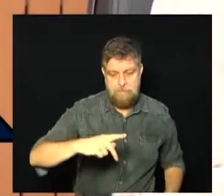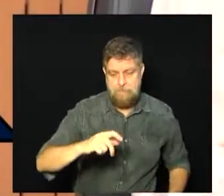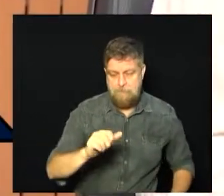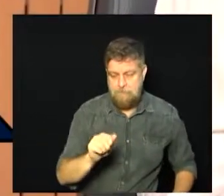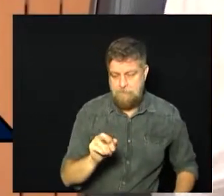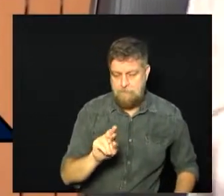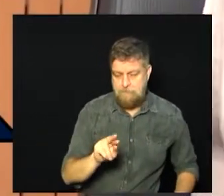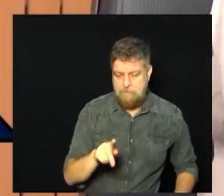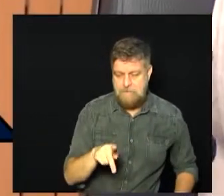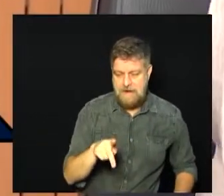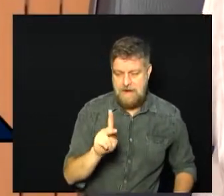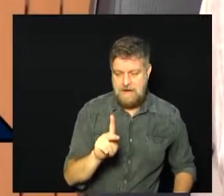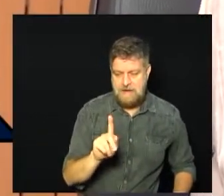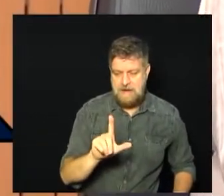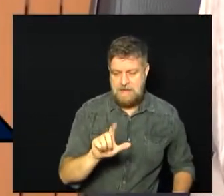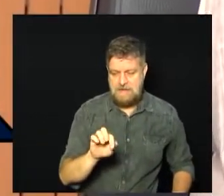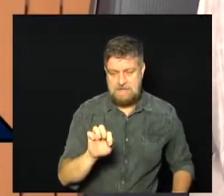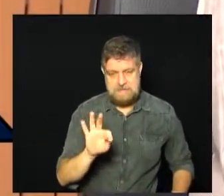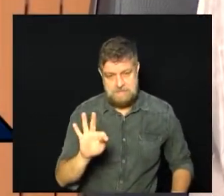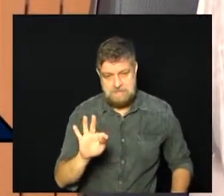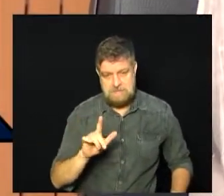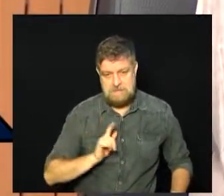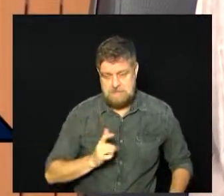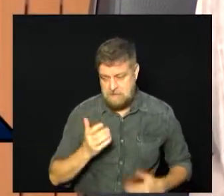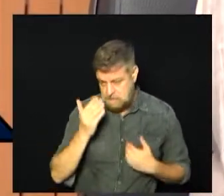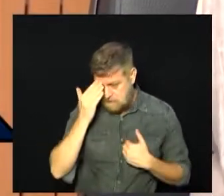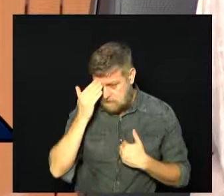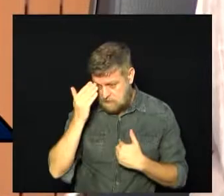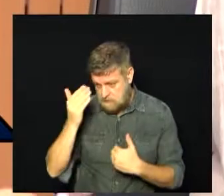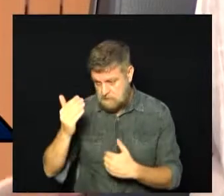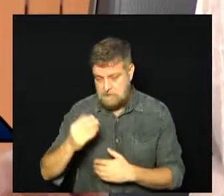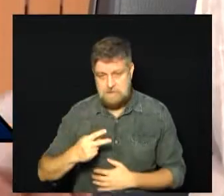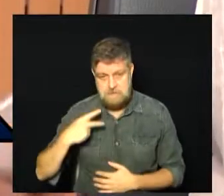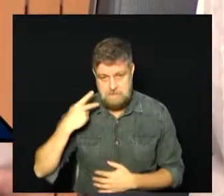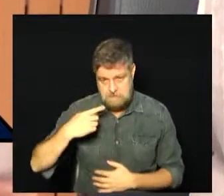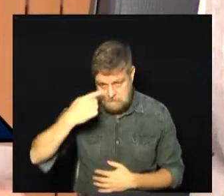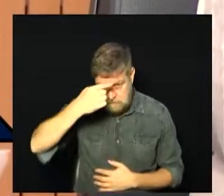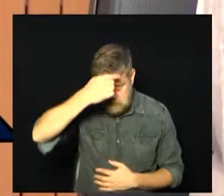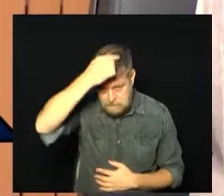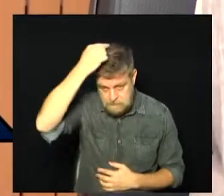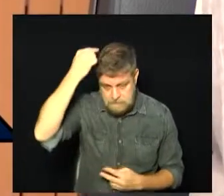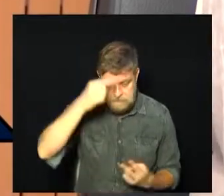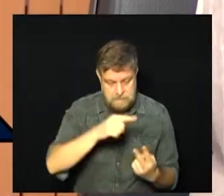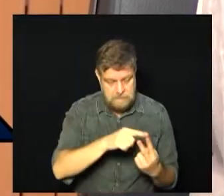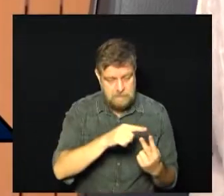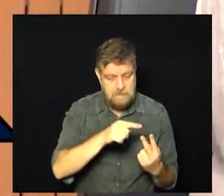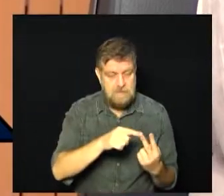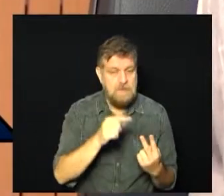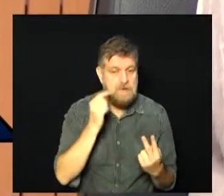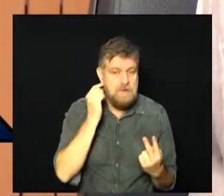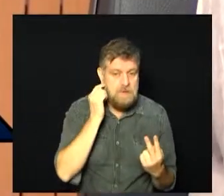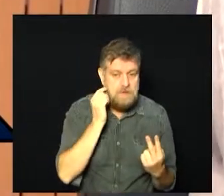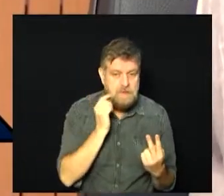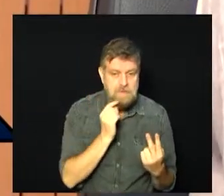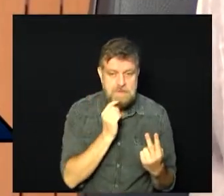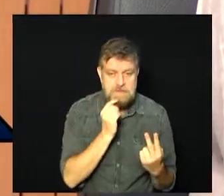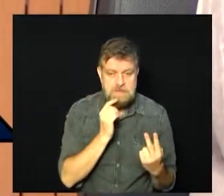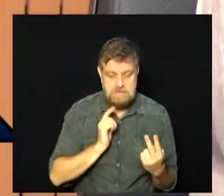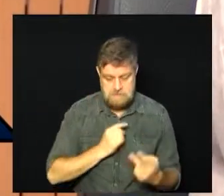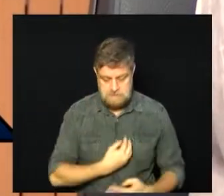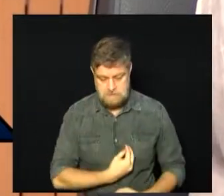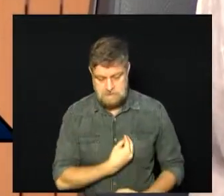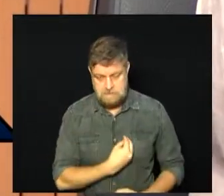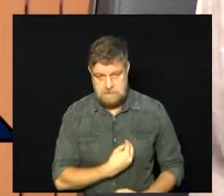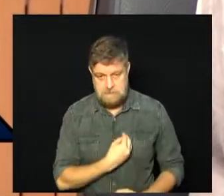Gaspar e do vereador Marcelo Silva, presentes nessa audiência pública, e